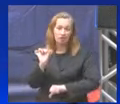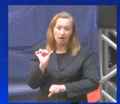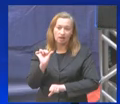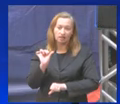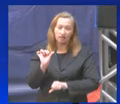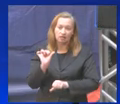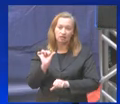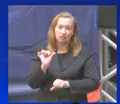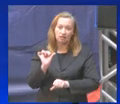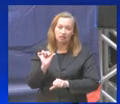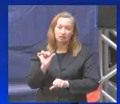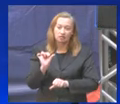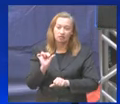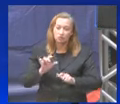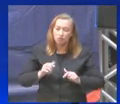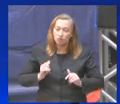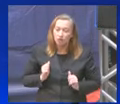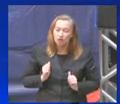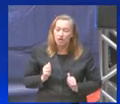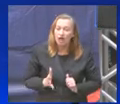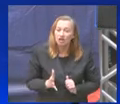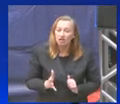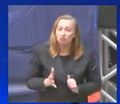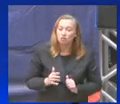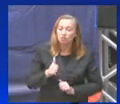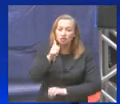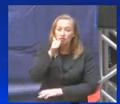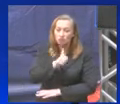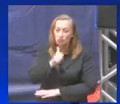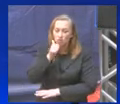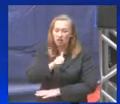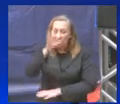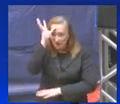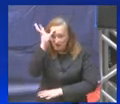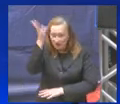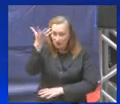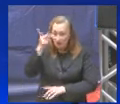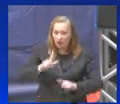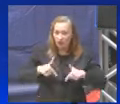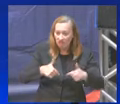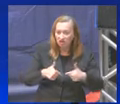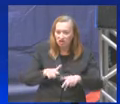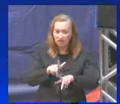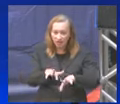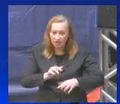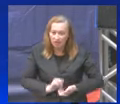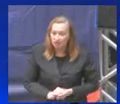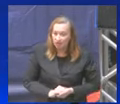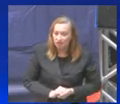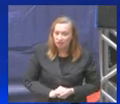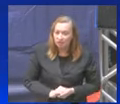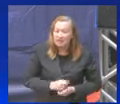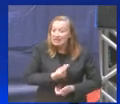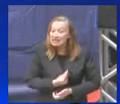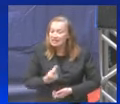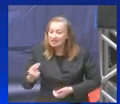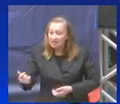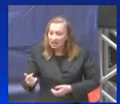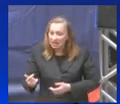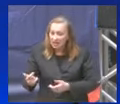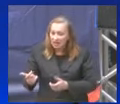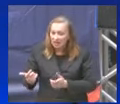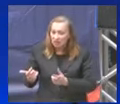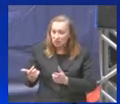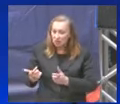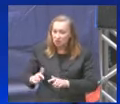por meio da atitude de uma mulher que resolveu agir de forma diferente, sair da zona de